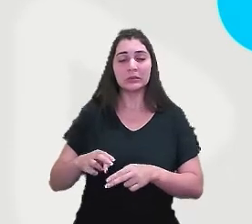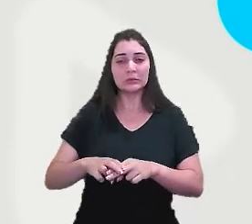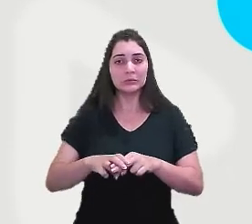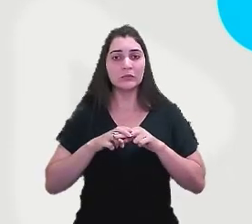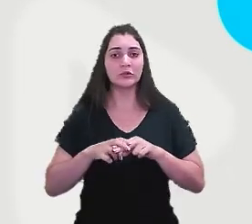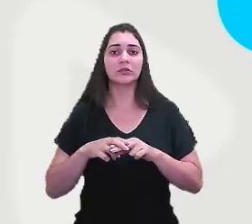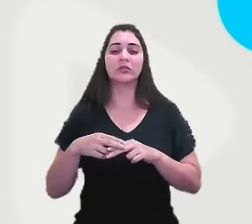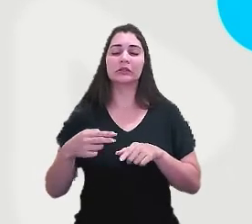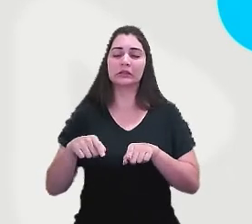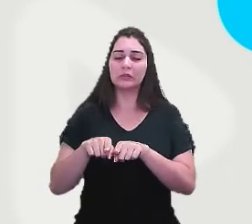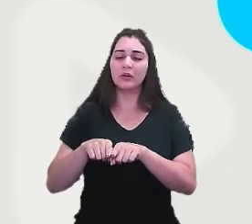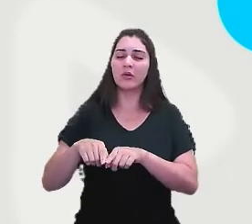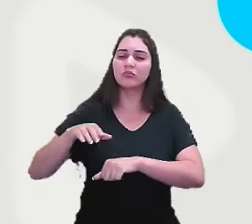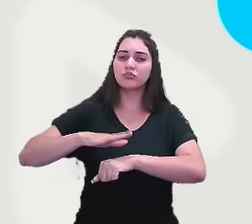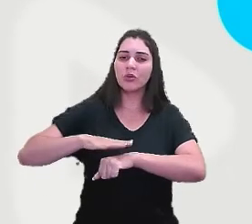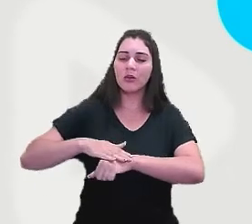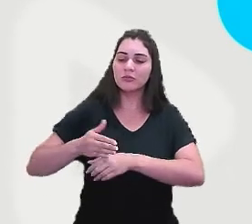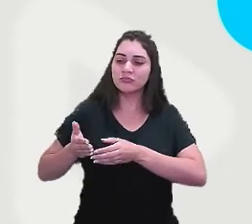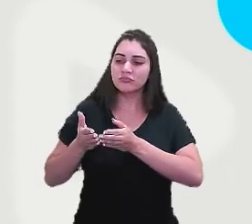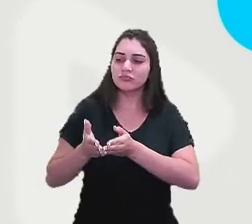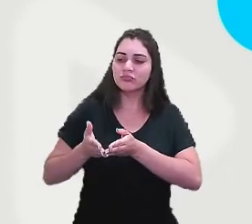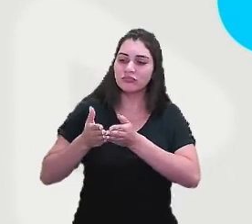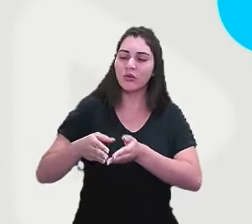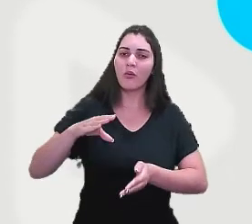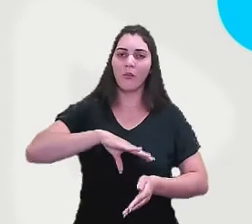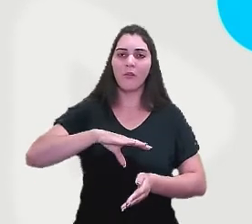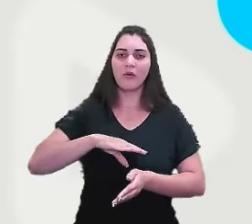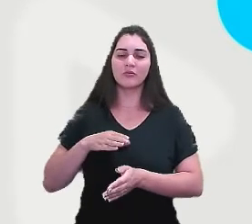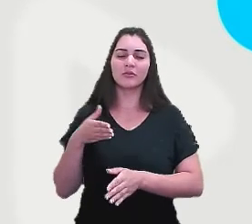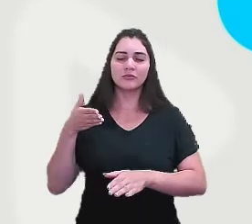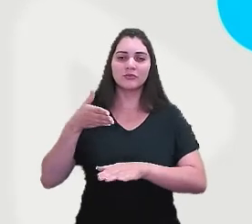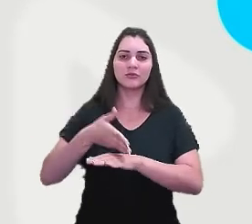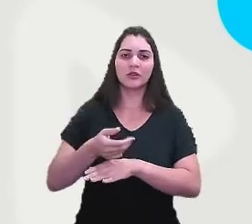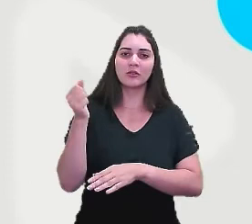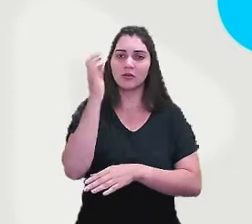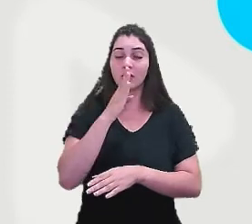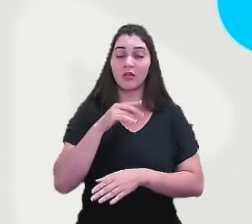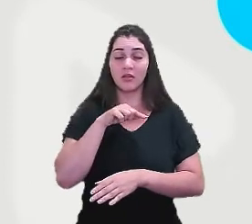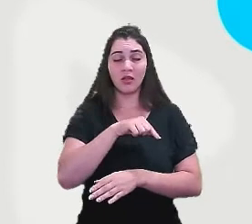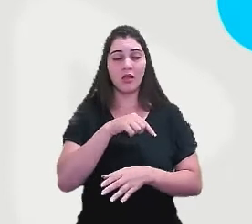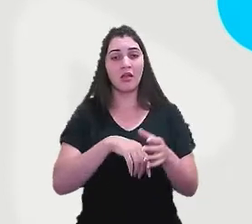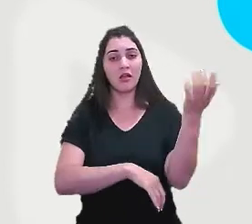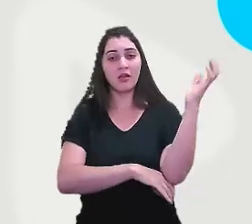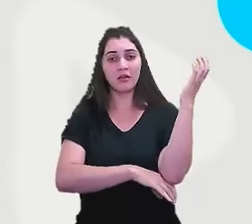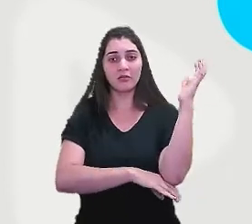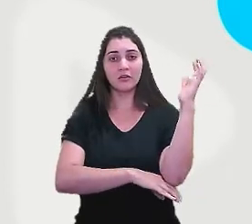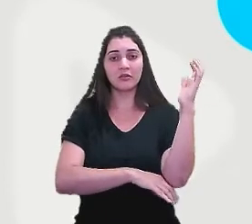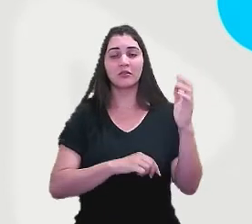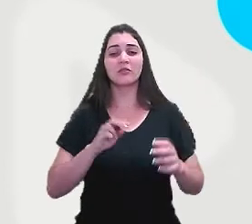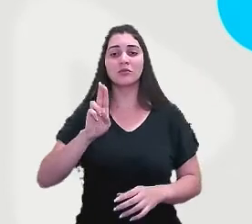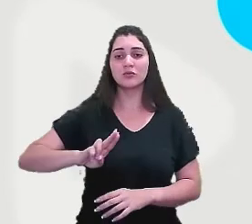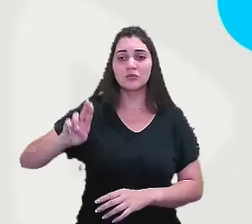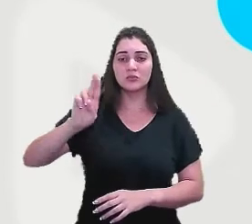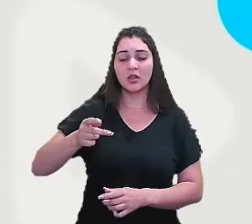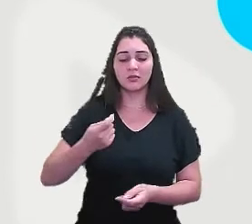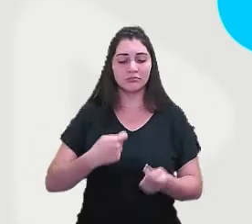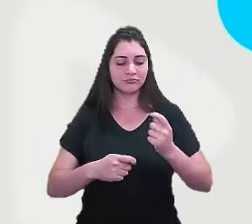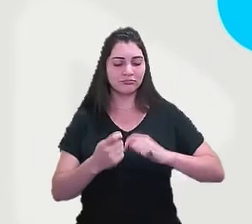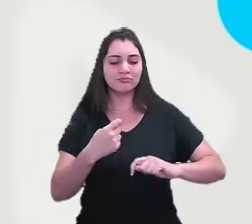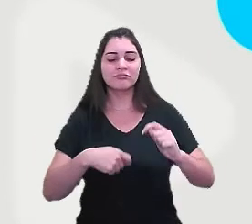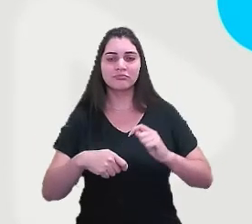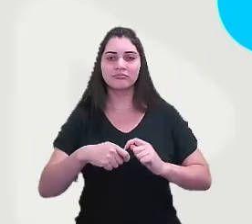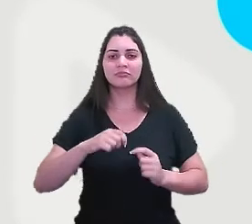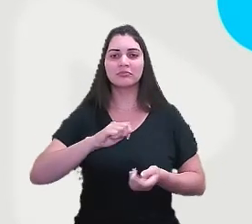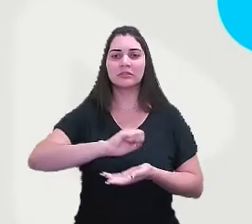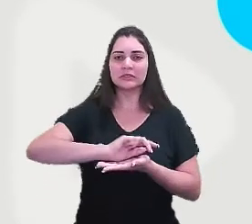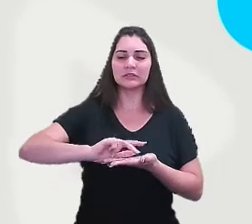nossa colonização, essa árvore aí, ela já vem sendo utilizada para várias atividades econômicas, tá certo?